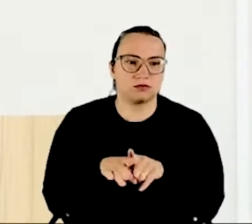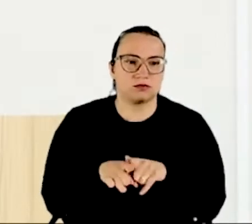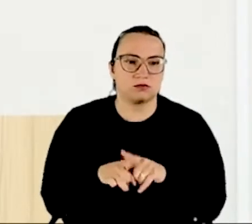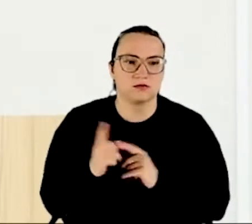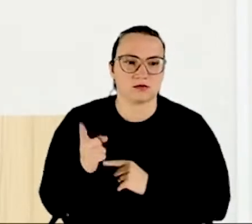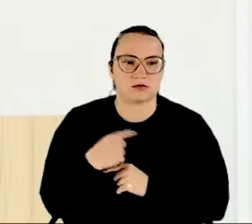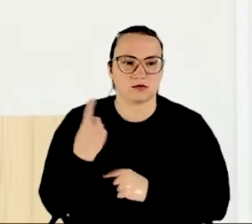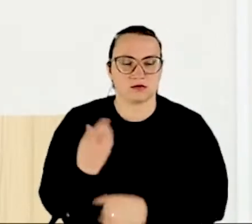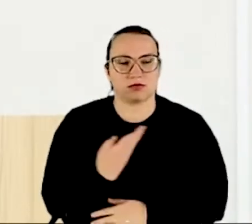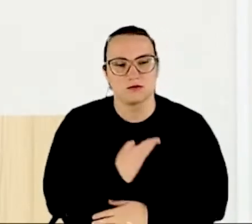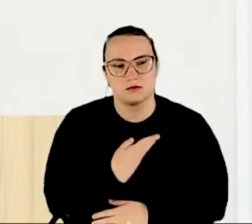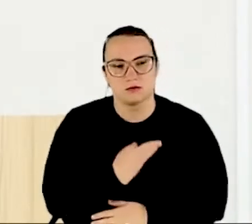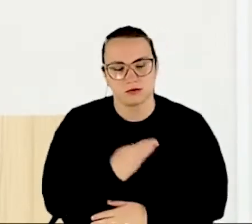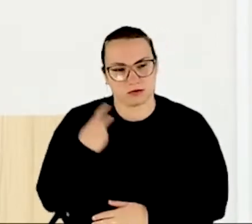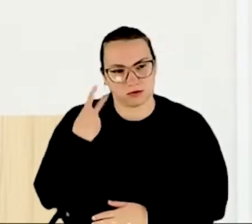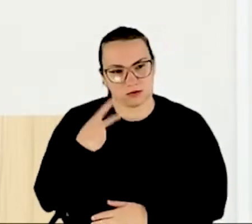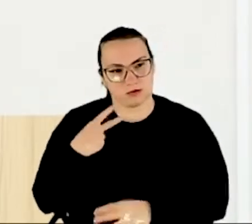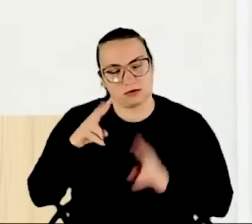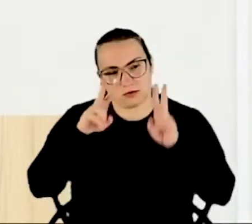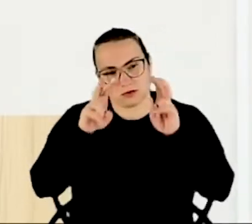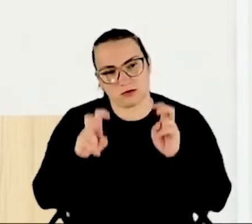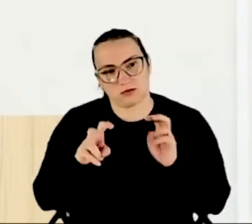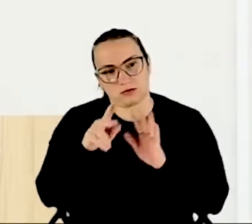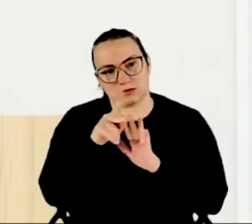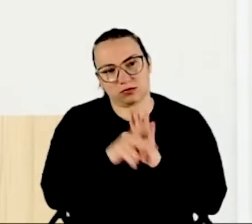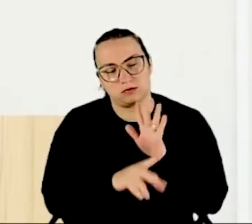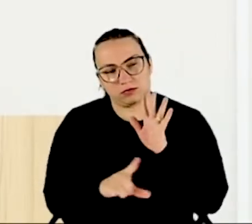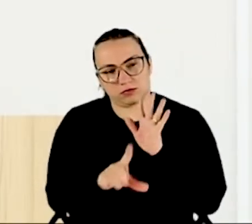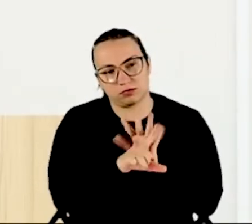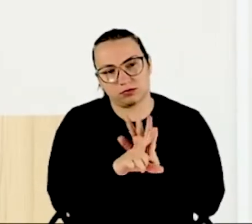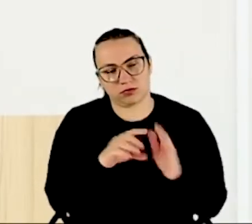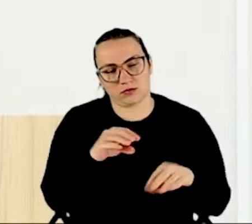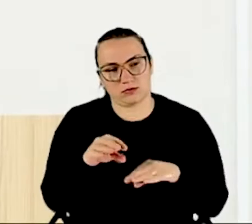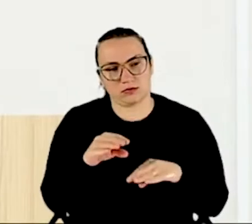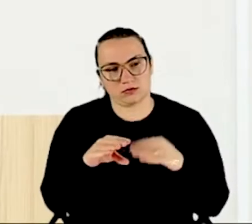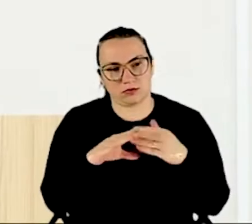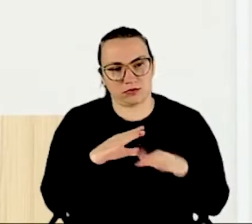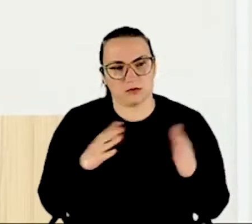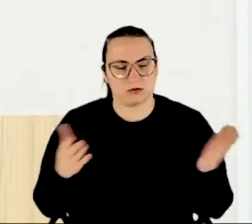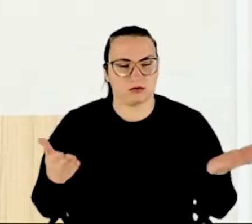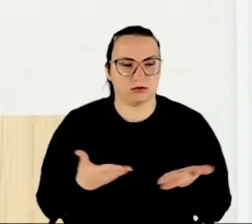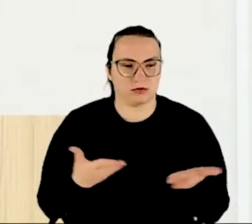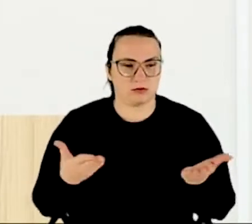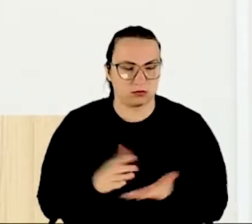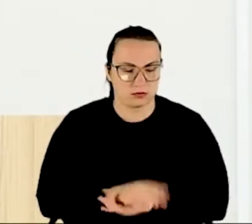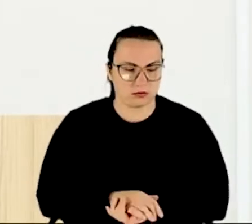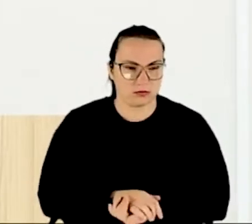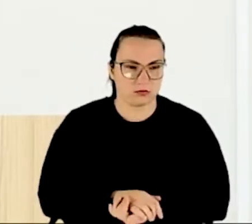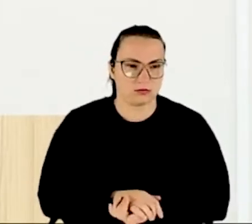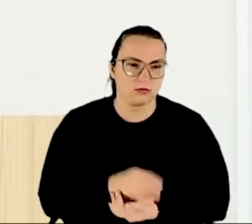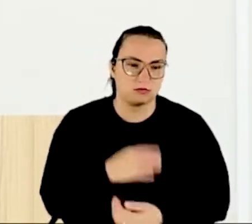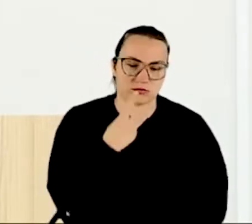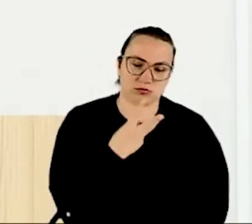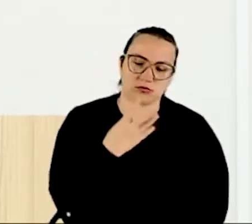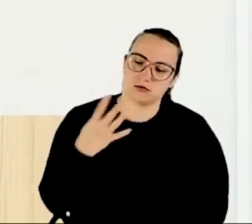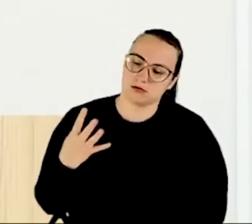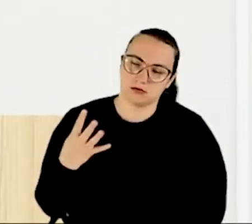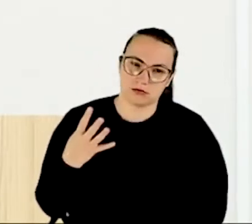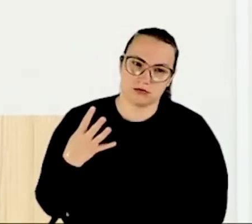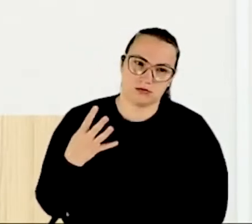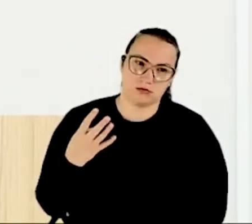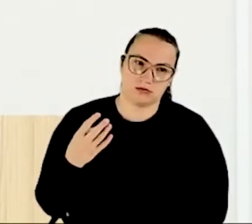nobres colegas vereadores, sobre esse projeto de lei, essa mensagem que chegou hoje, que é a mensagem 34,